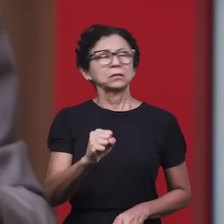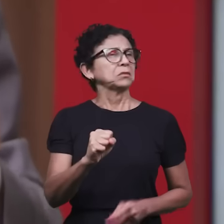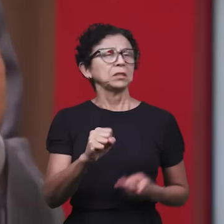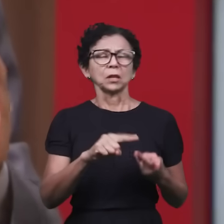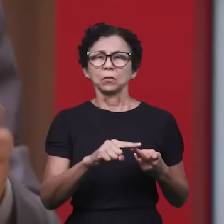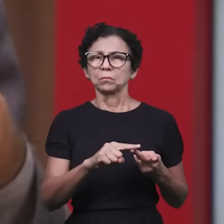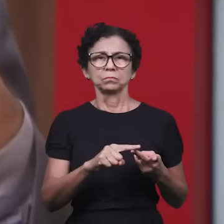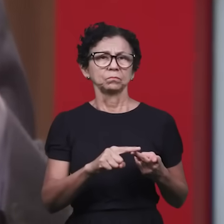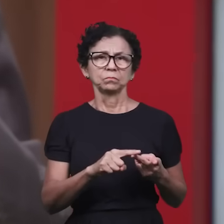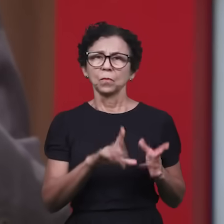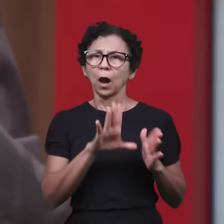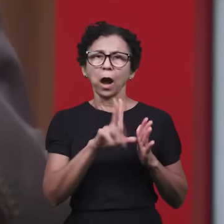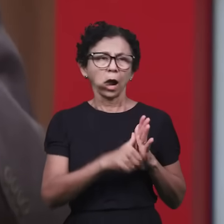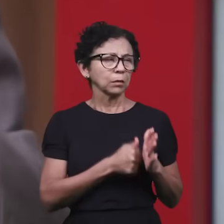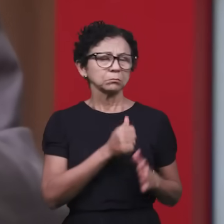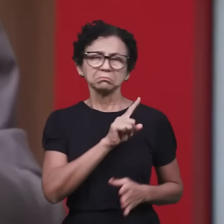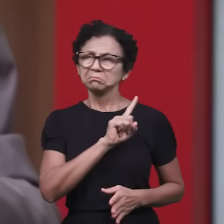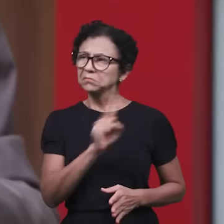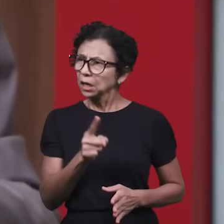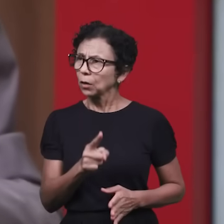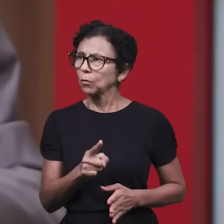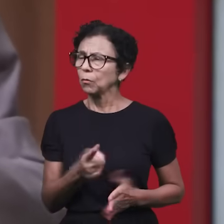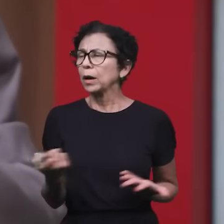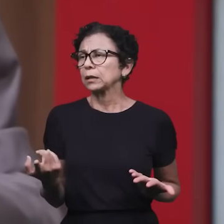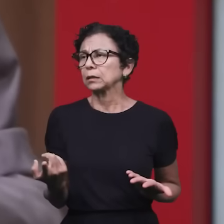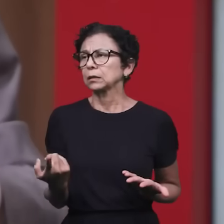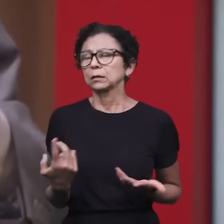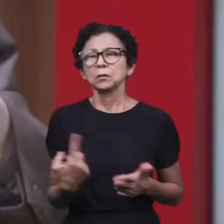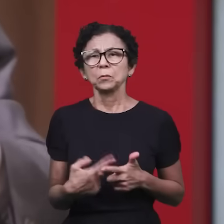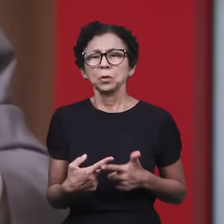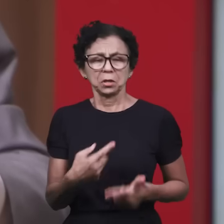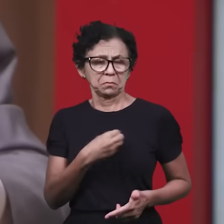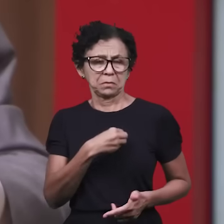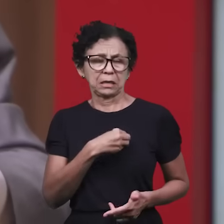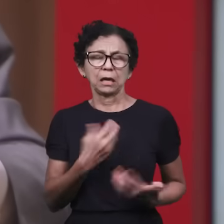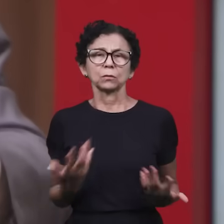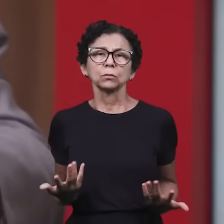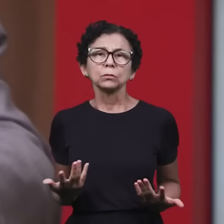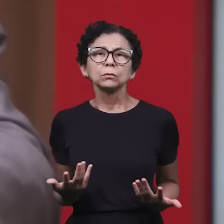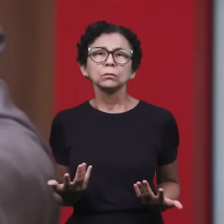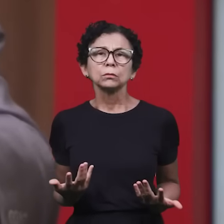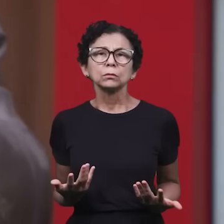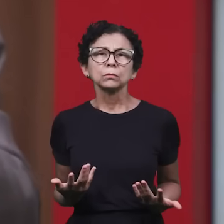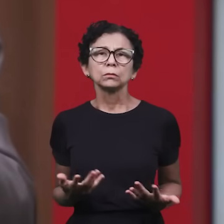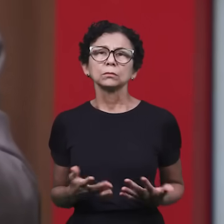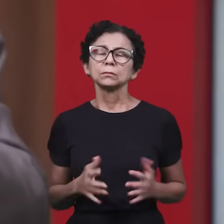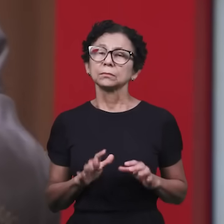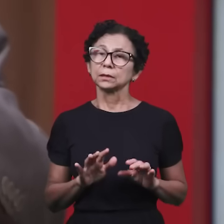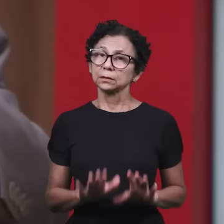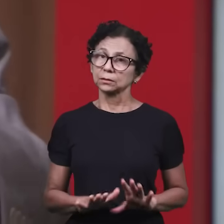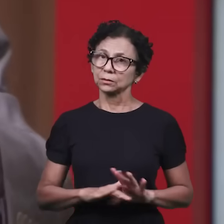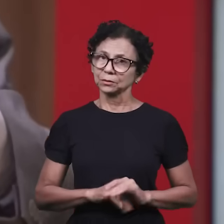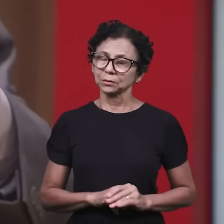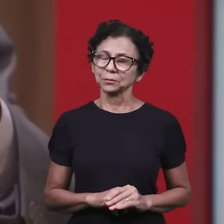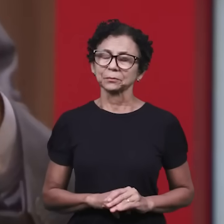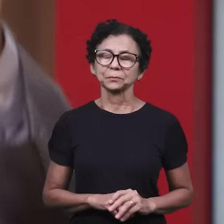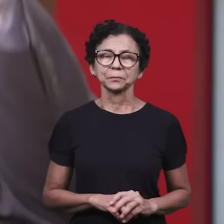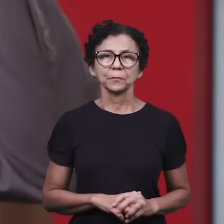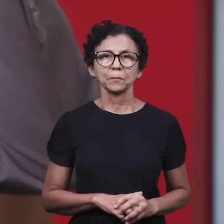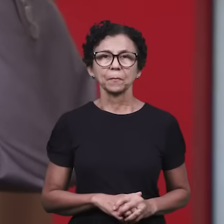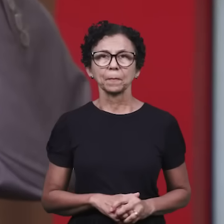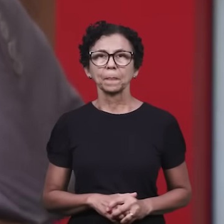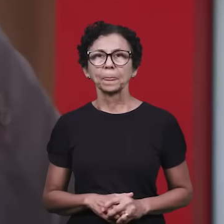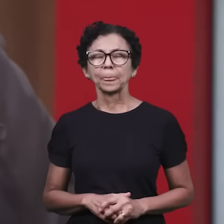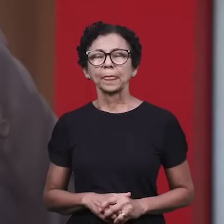não importa a sua qualidade pessoal, de boa pessoa que seja. Bom, do arrependimento. Então, quando você fala do arrependimento, se diz que uma pessoa que